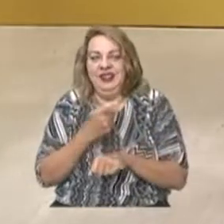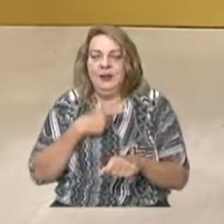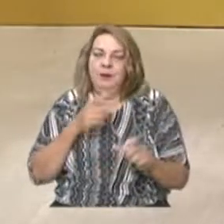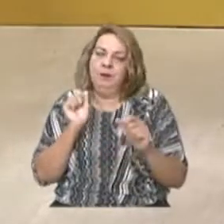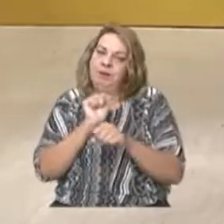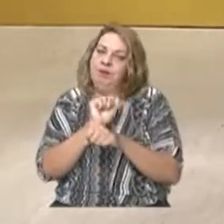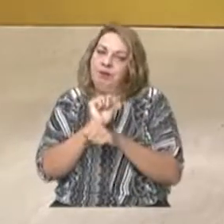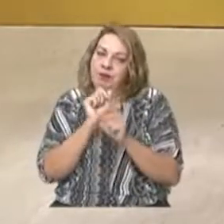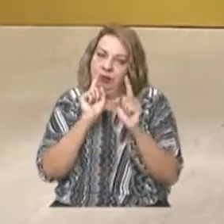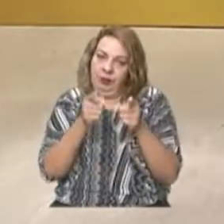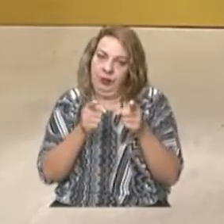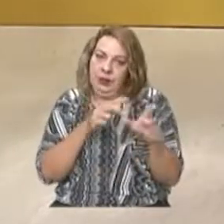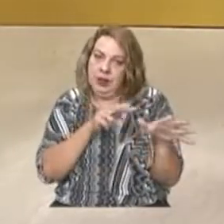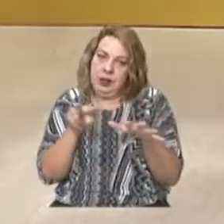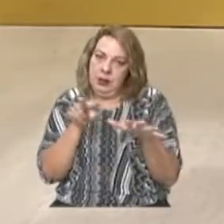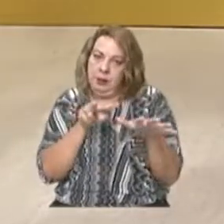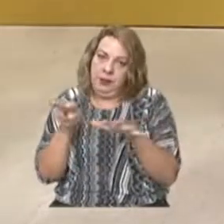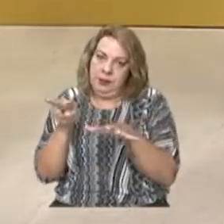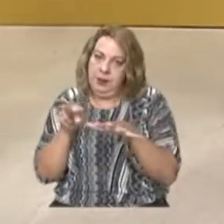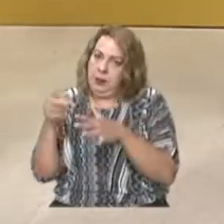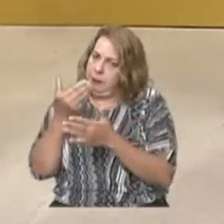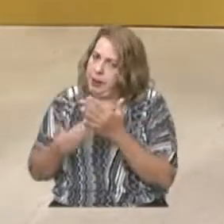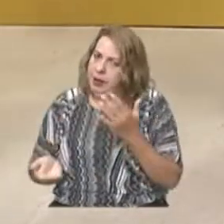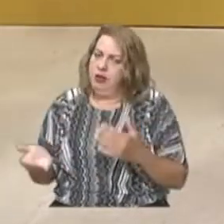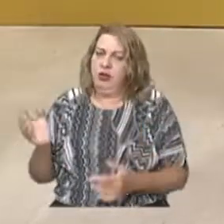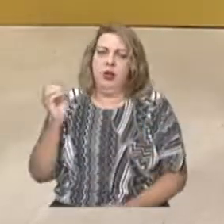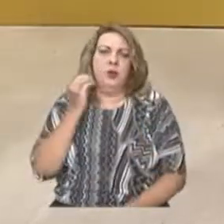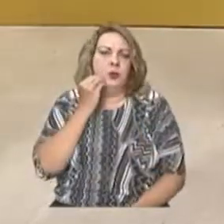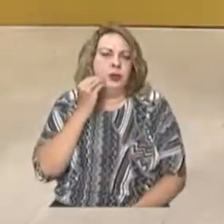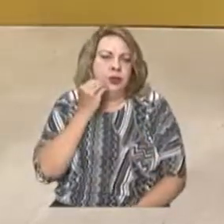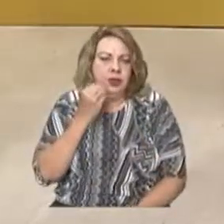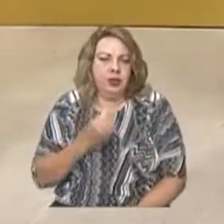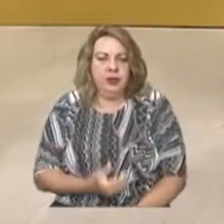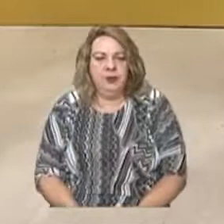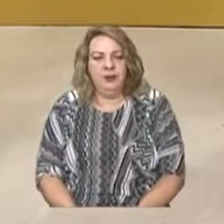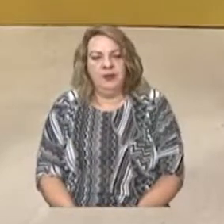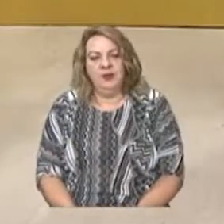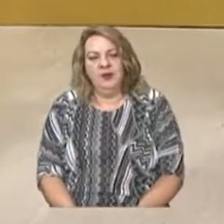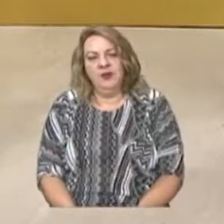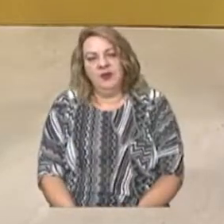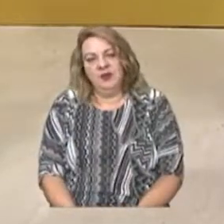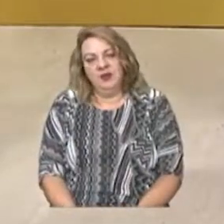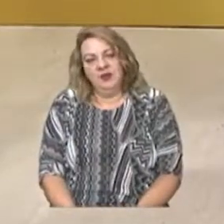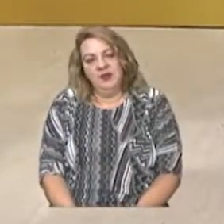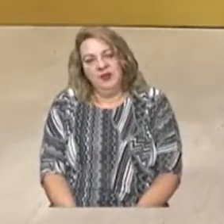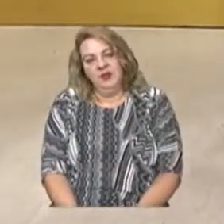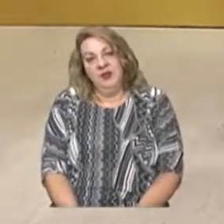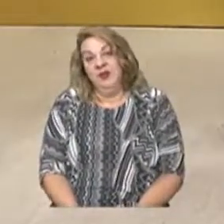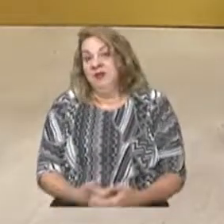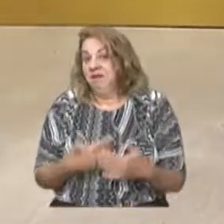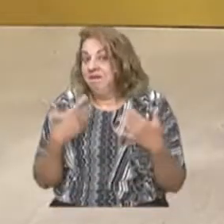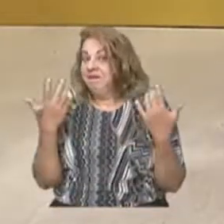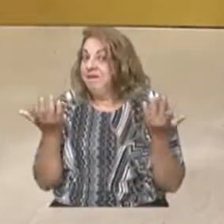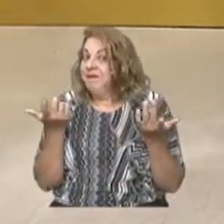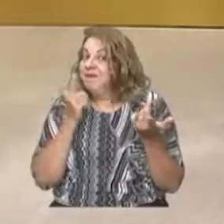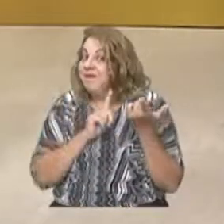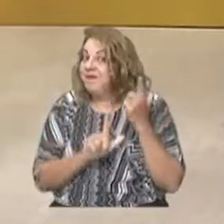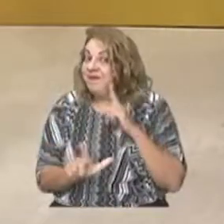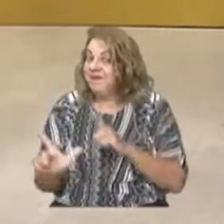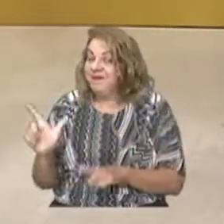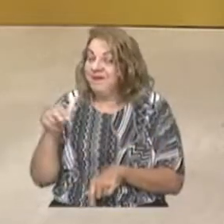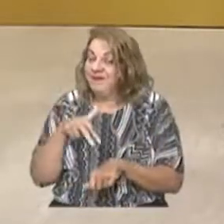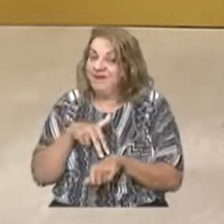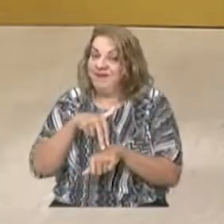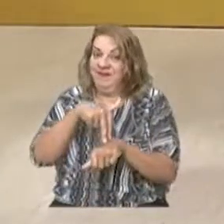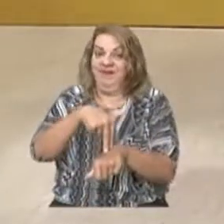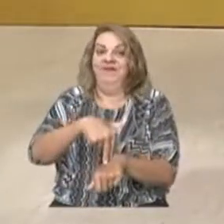estão esperando por você toda semana. Não perde a oportunidade de, quem sabe, né, abraçar a felicidade e virar contemplado aqui no Caju Cap. É isso